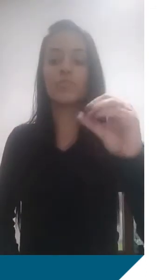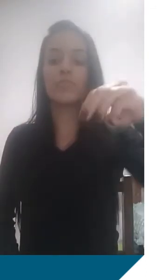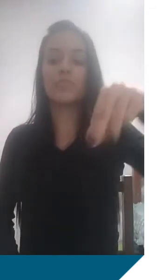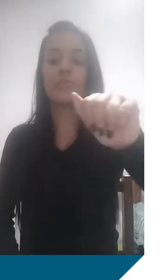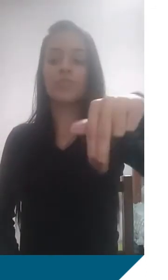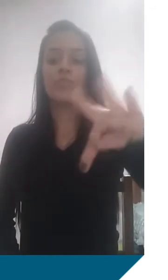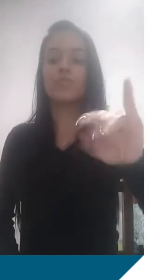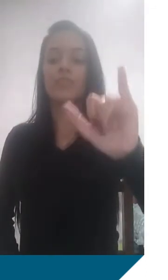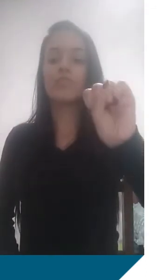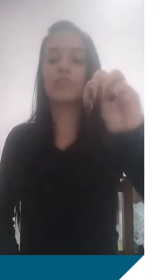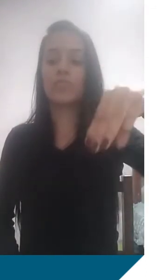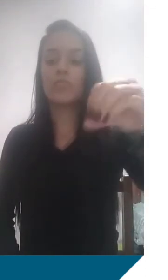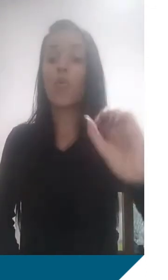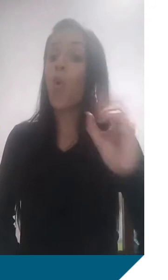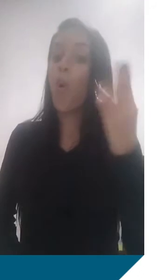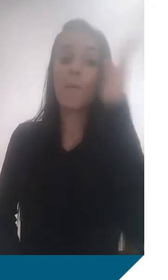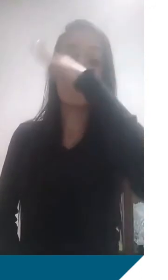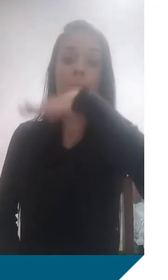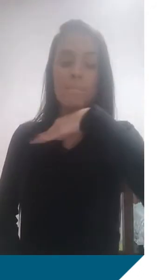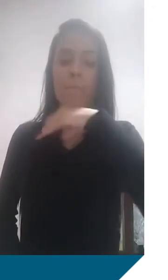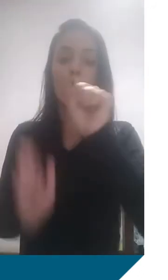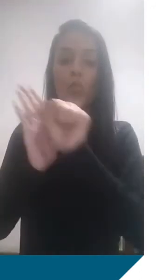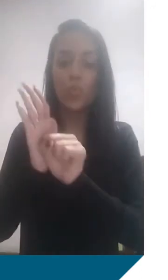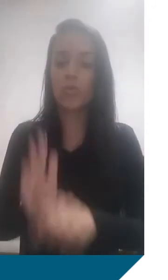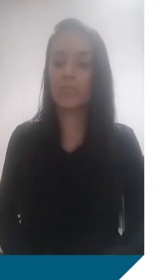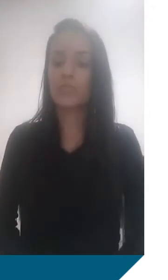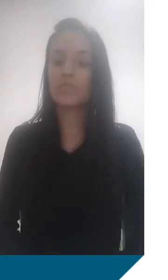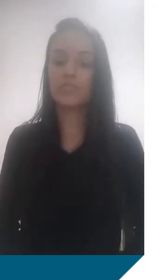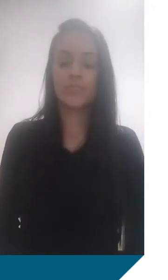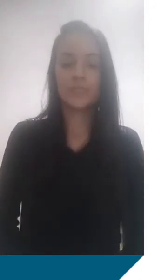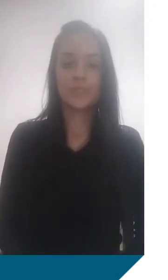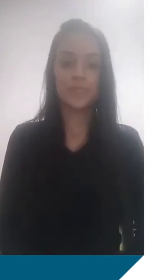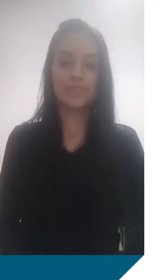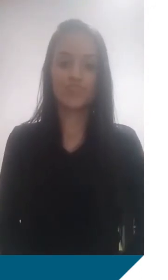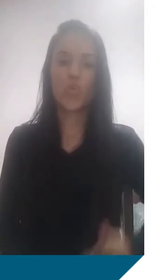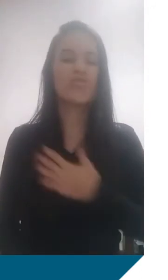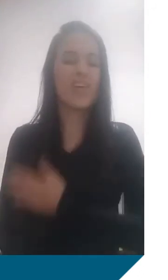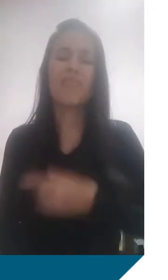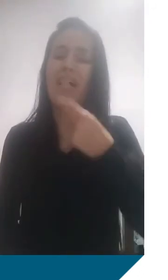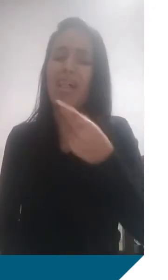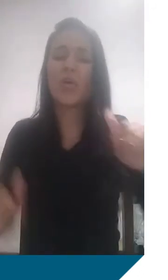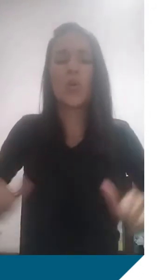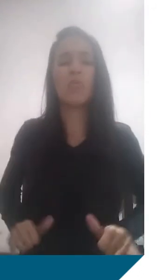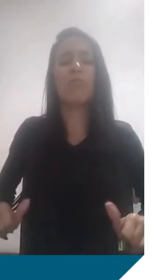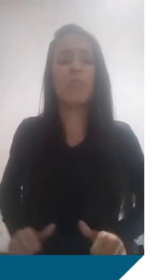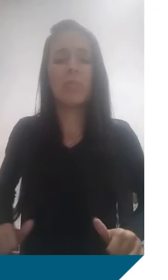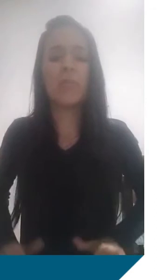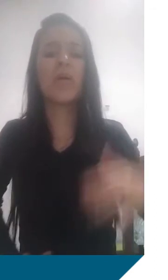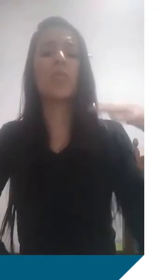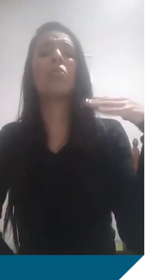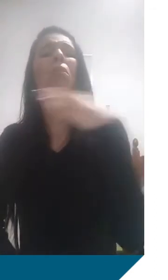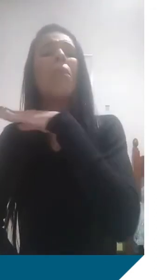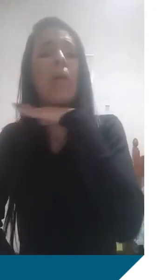marcada por temáticas de amores não realizados, tinha toda uma valorização da morte, de sofrimentos